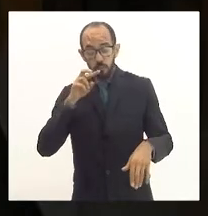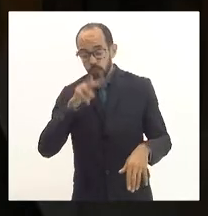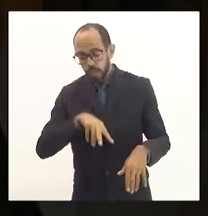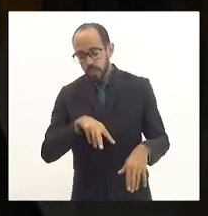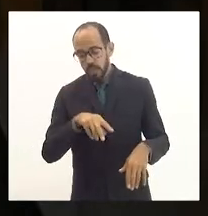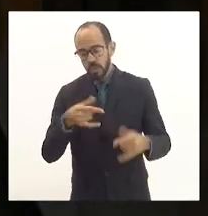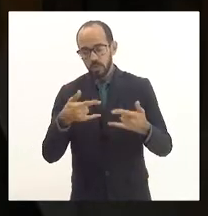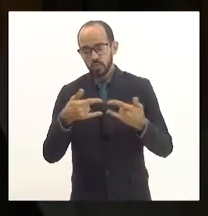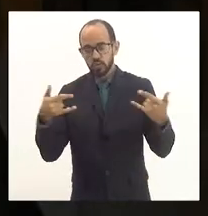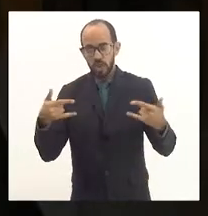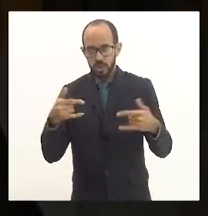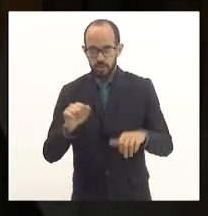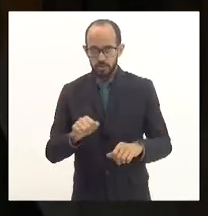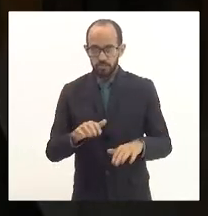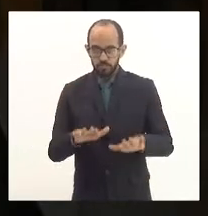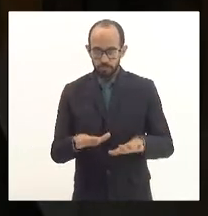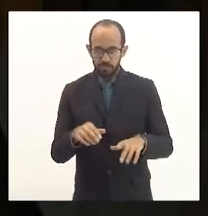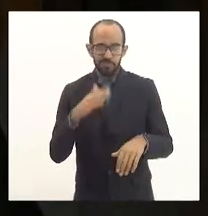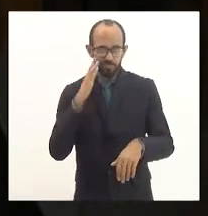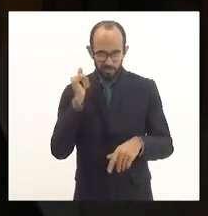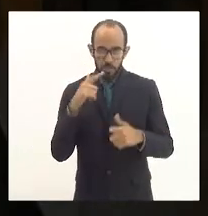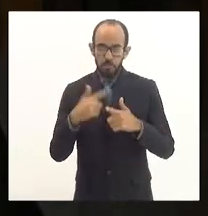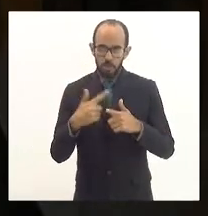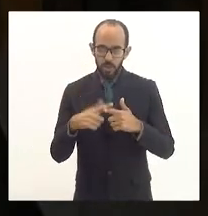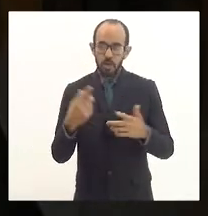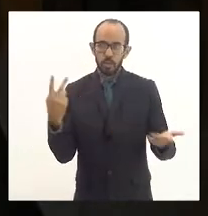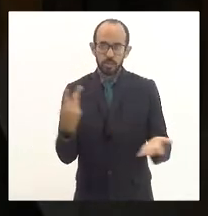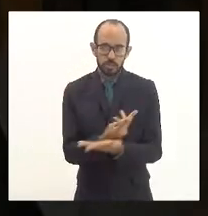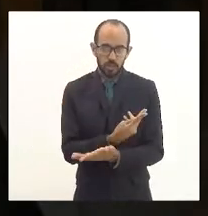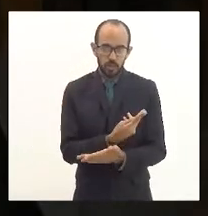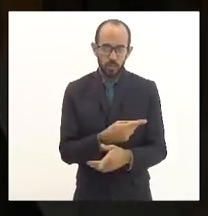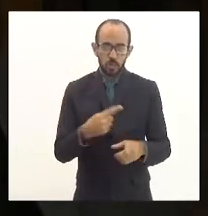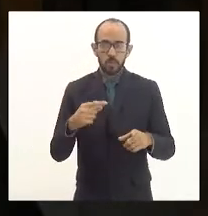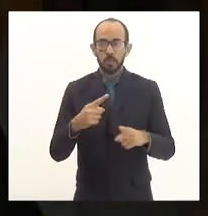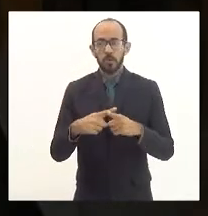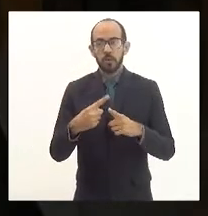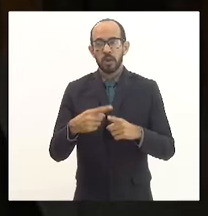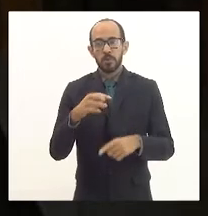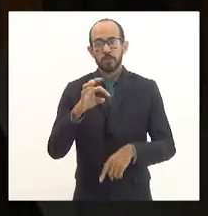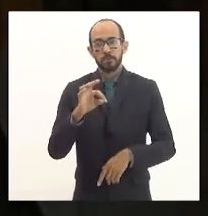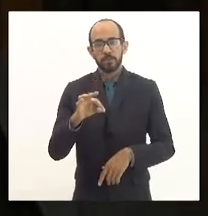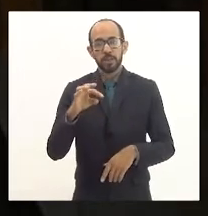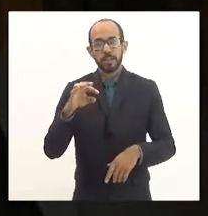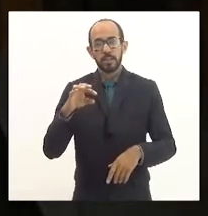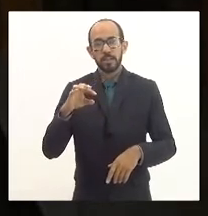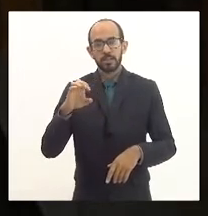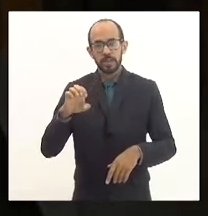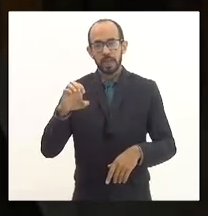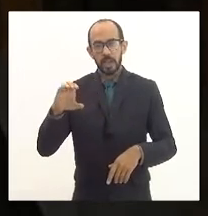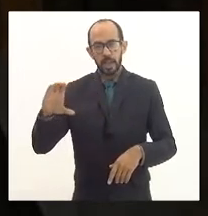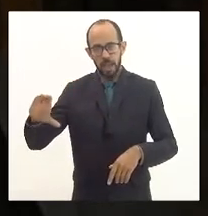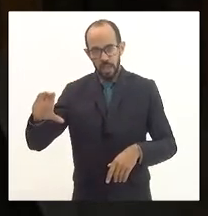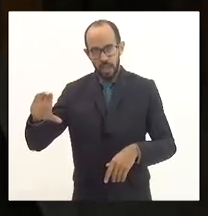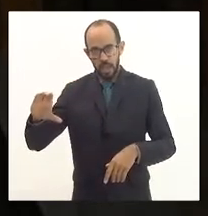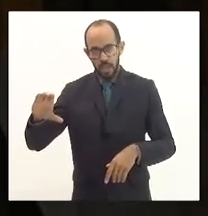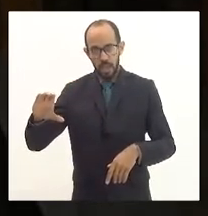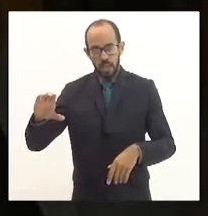mas sabe o que que o cheque voltou a presidente porque o tribunal de conta cancelou o contrato